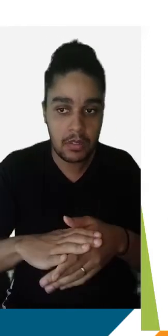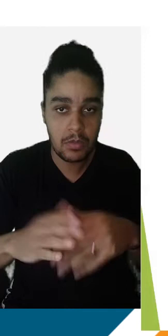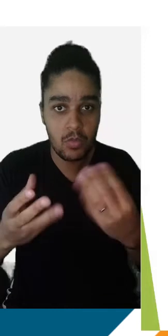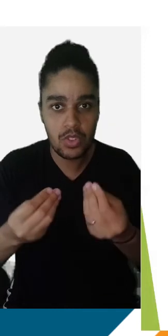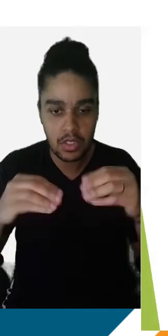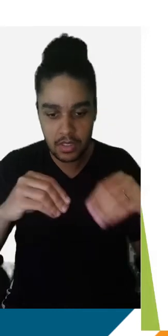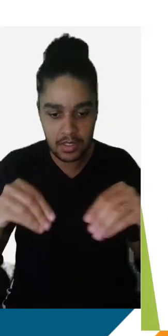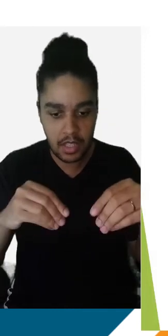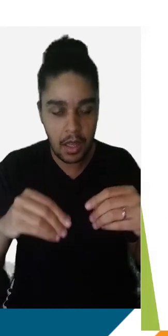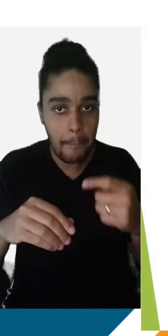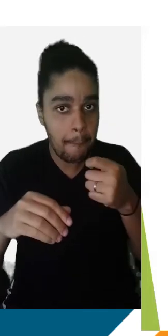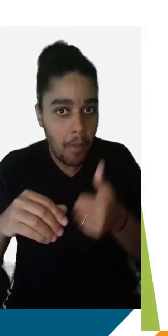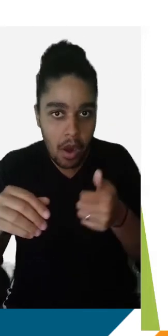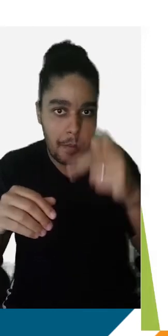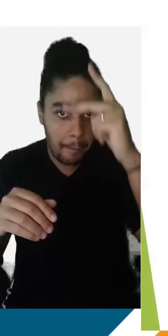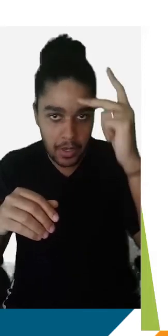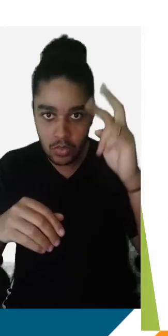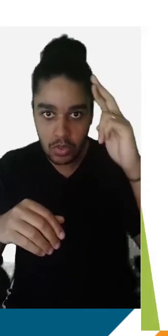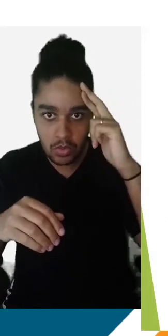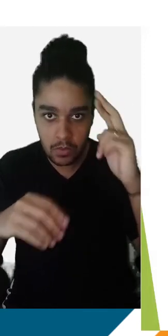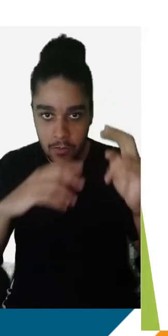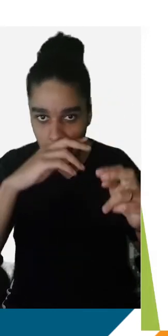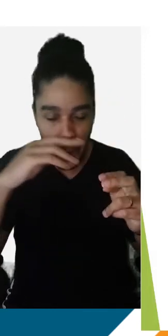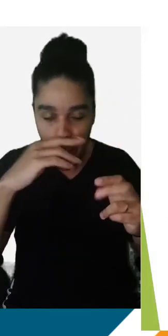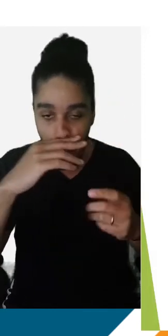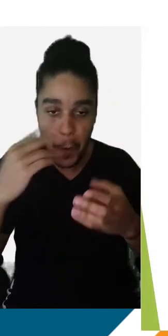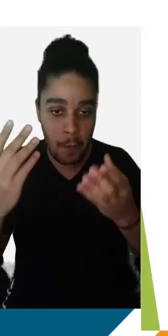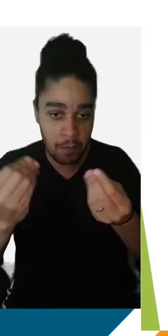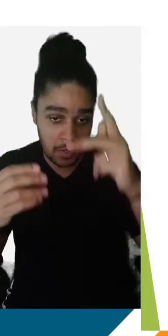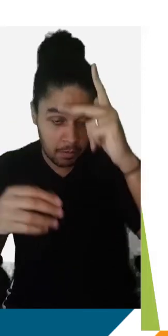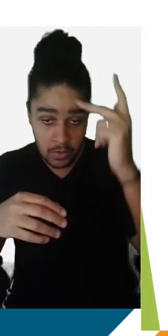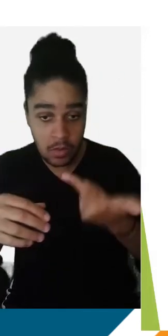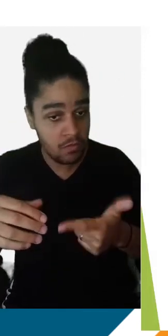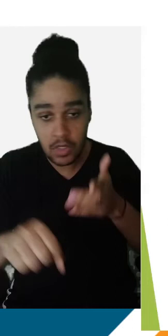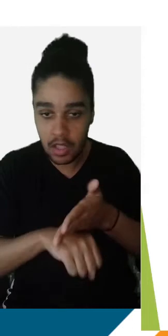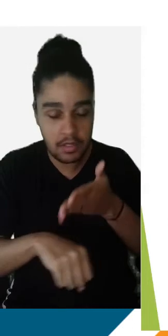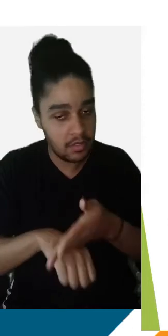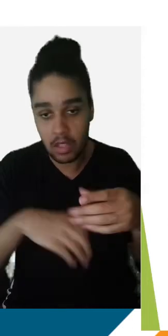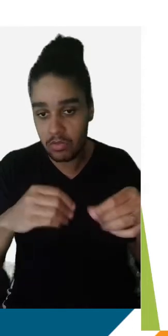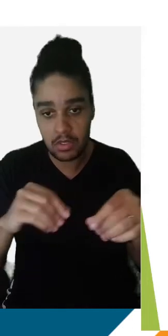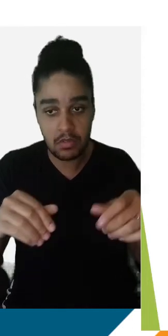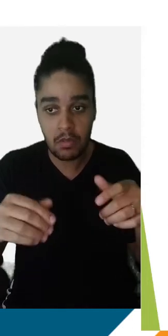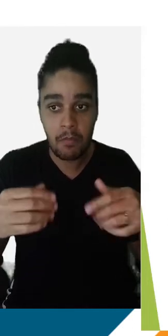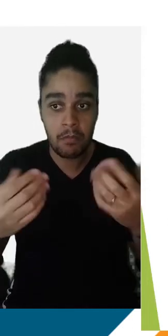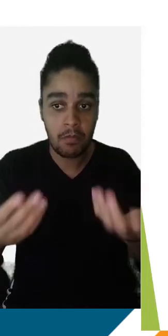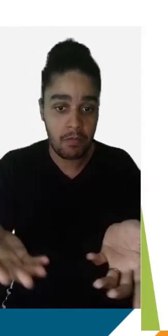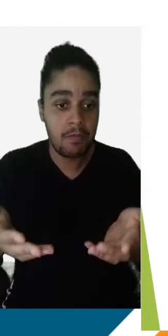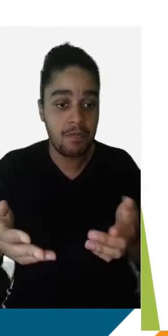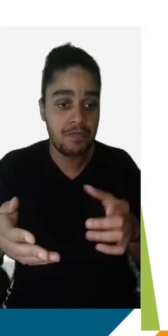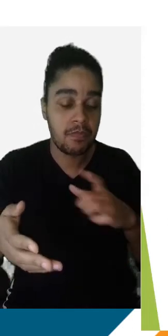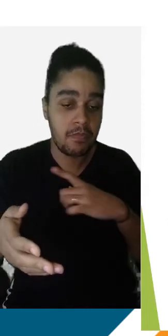tá? Muitas terras para poucas pessoas, beleza? E muitas pessoas sem acesso à terra. E a gente vai ter na figura